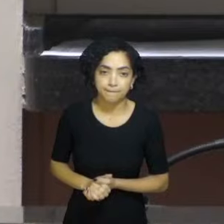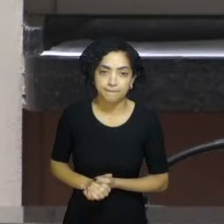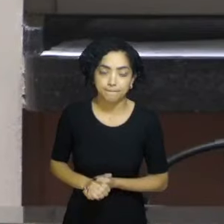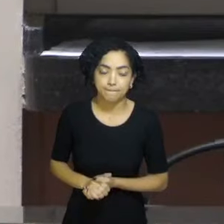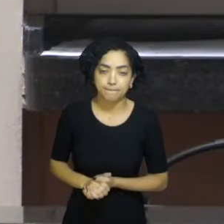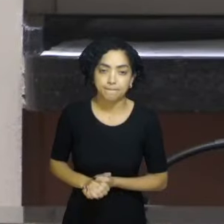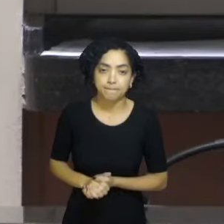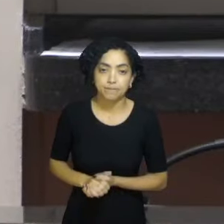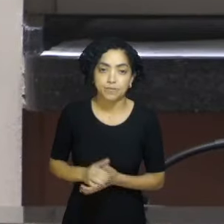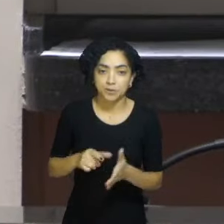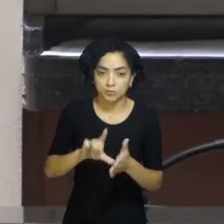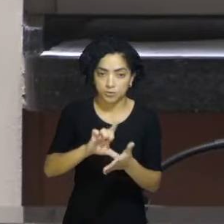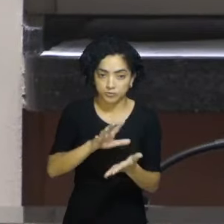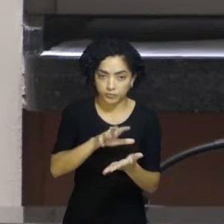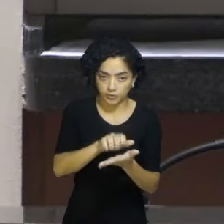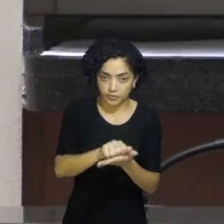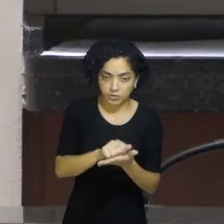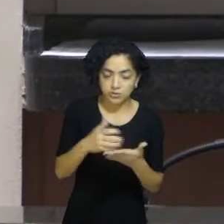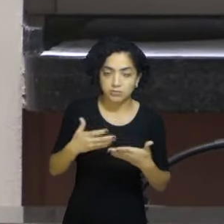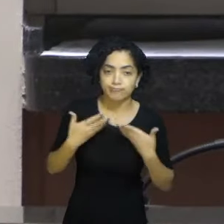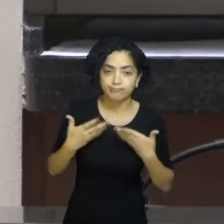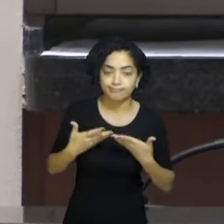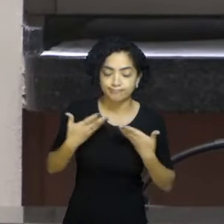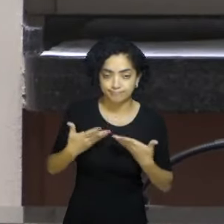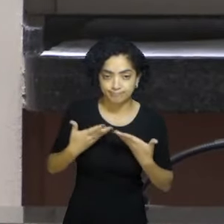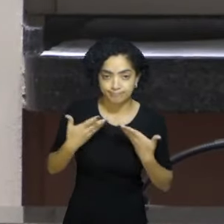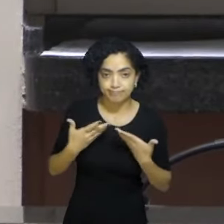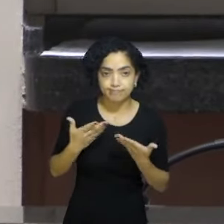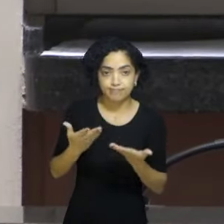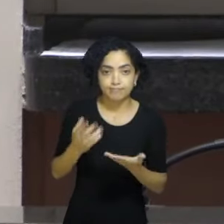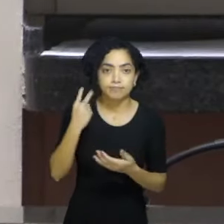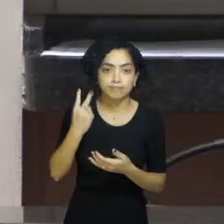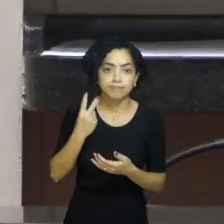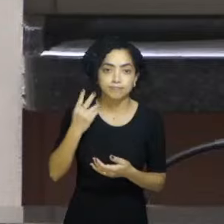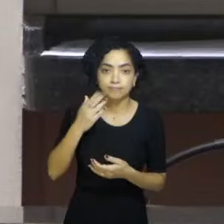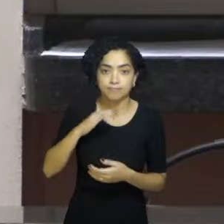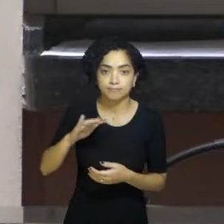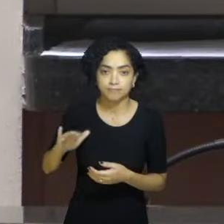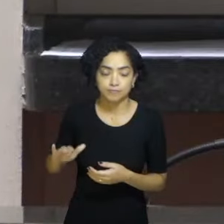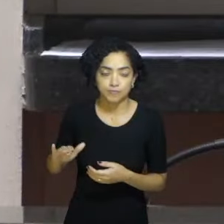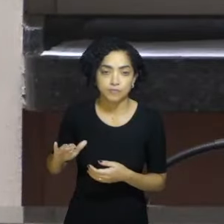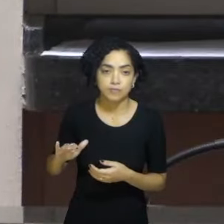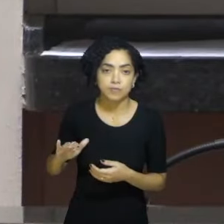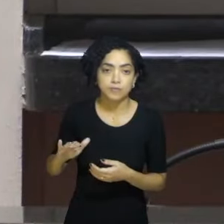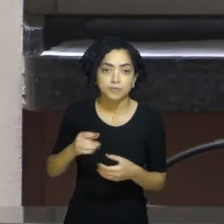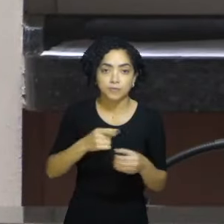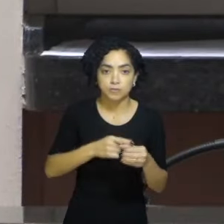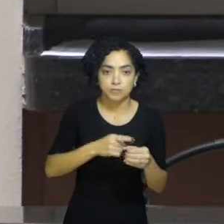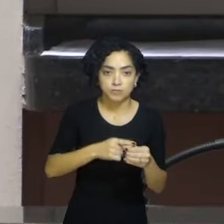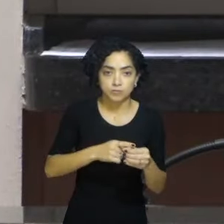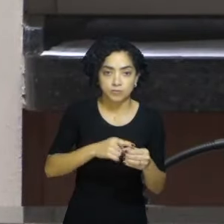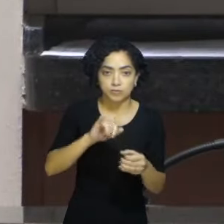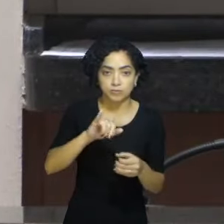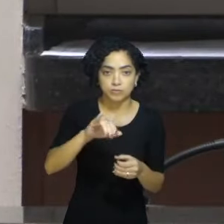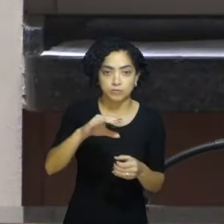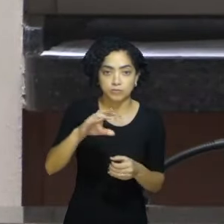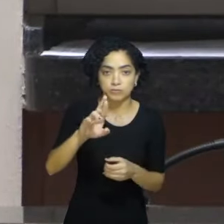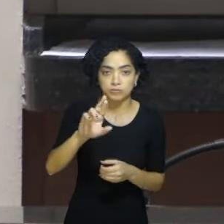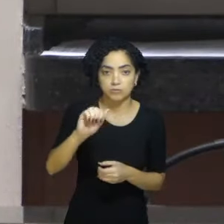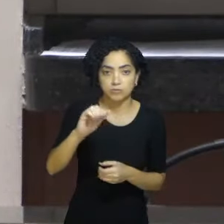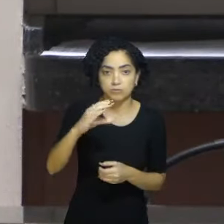Mas antes, registro com alegria aqui no Parlamento Catarinense, vereadores mirins do município de Iraceminha, são